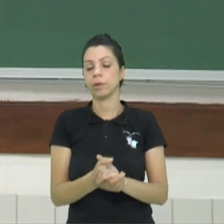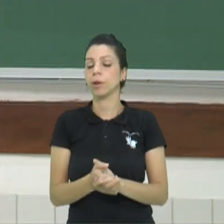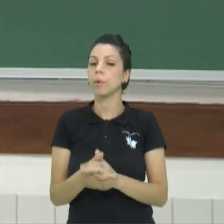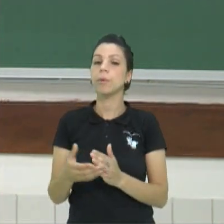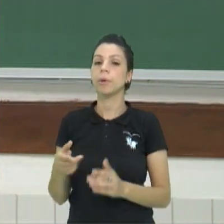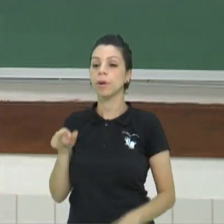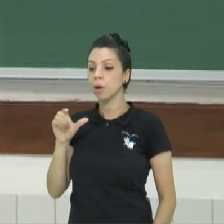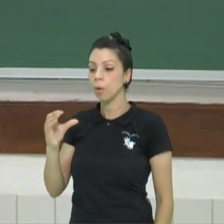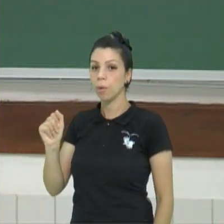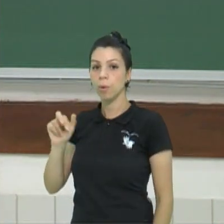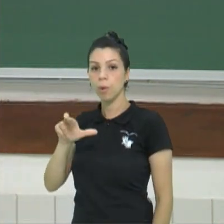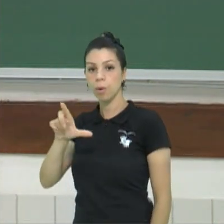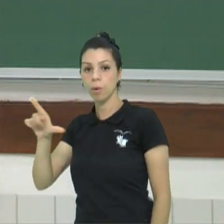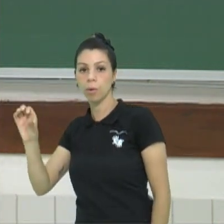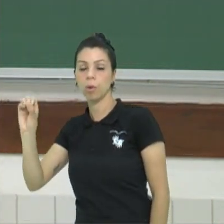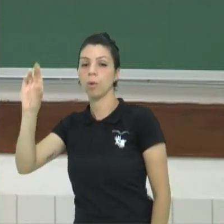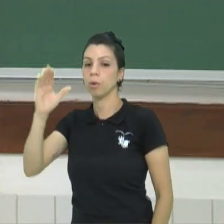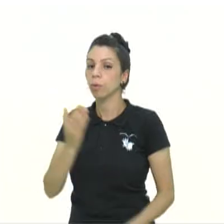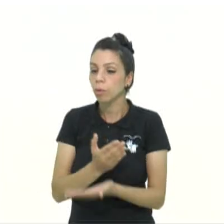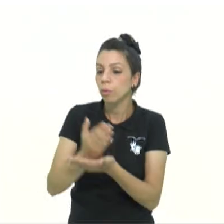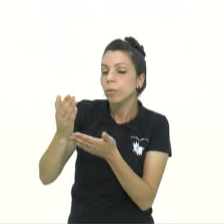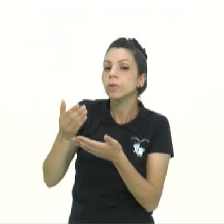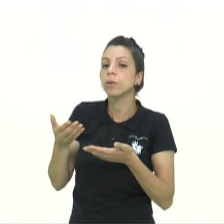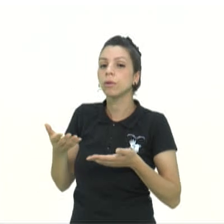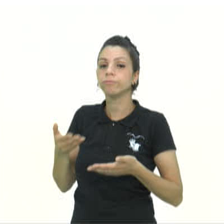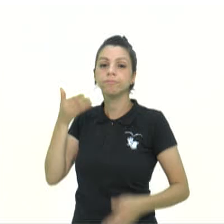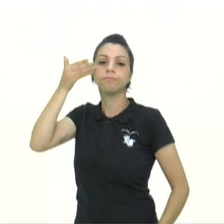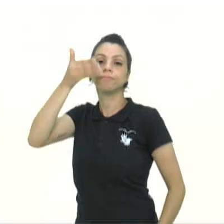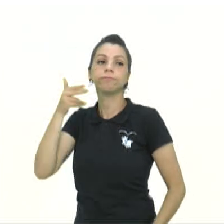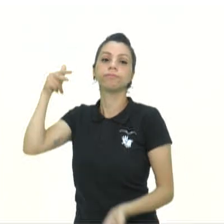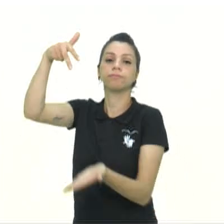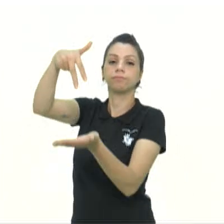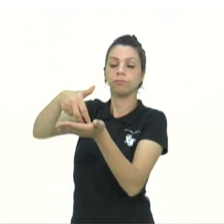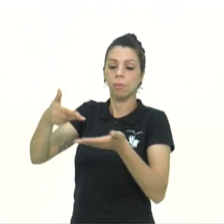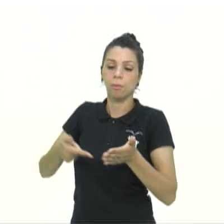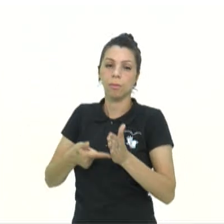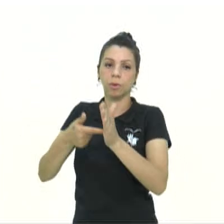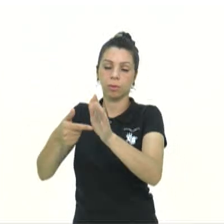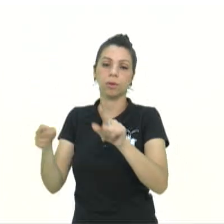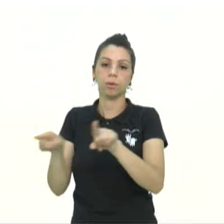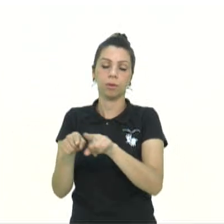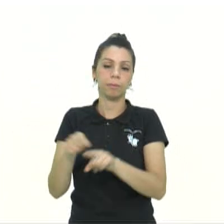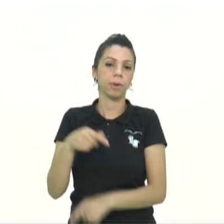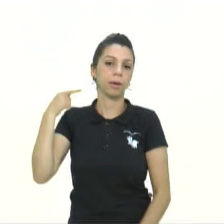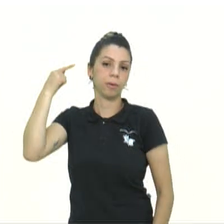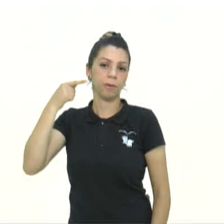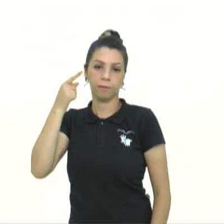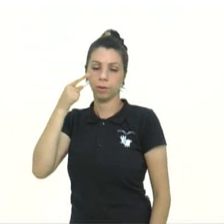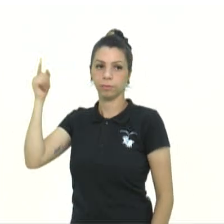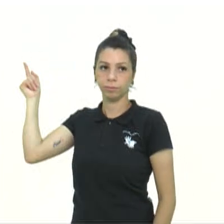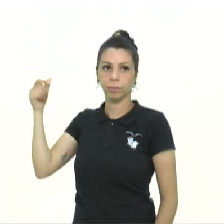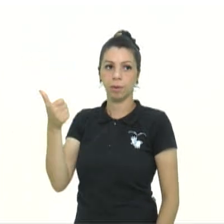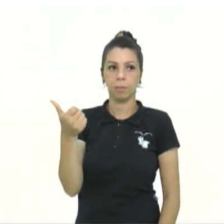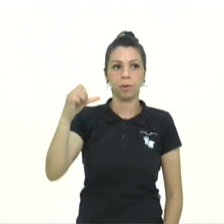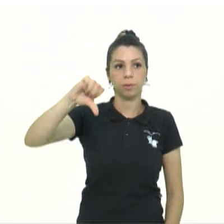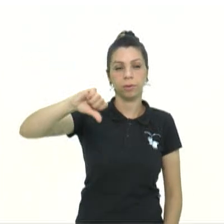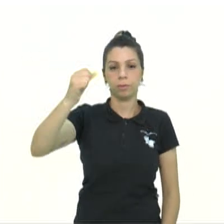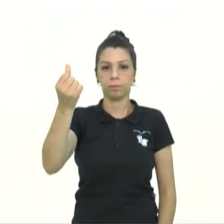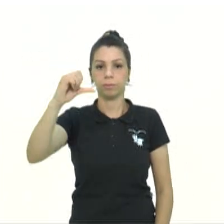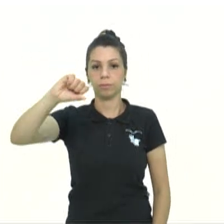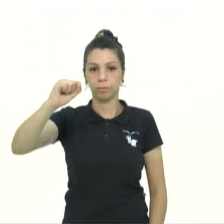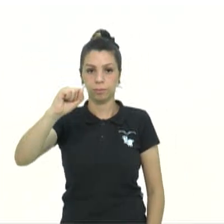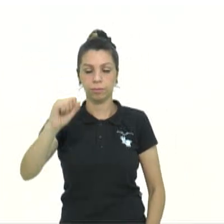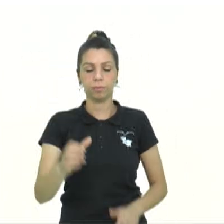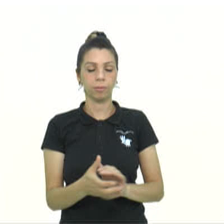de 1989. Aqui uma imagem dele, ainda como governador de Alagoas, no ano de